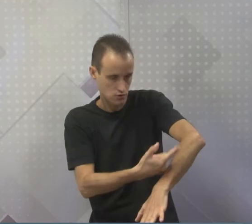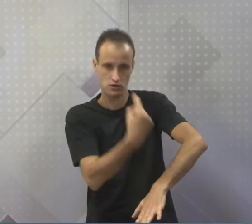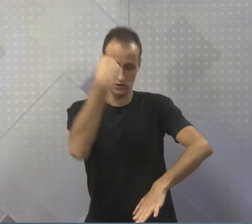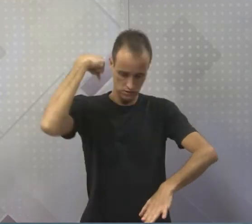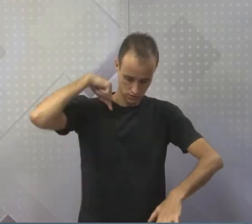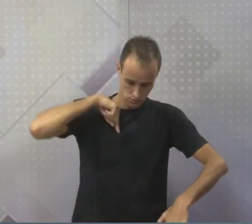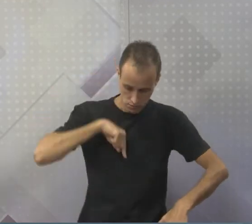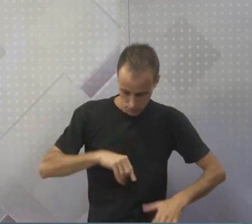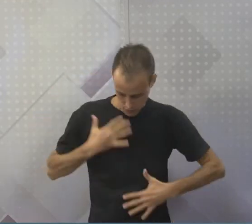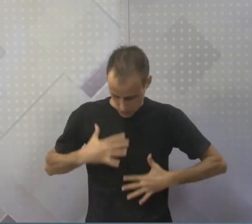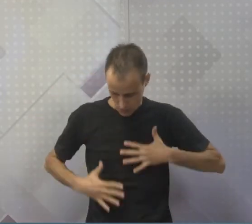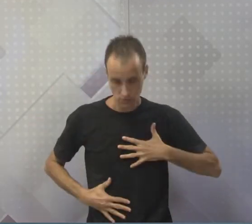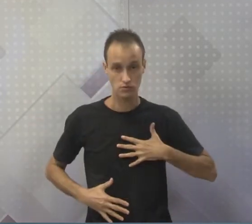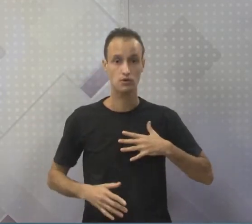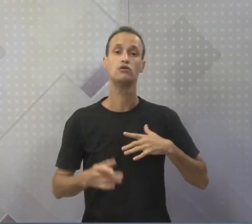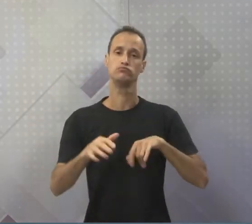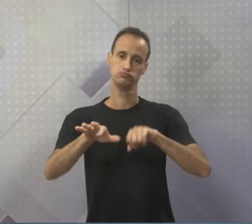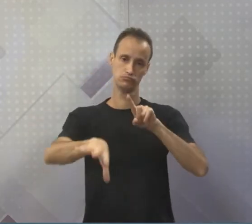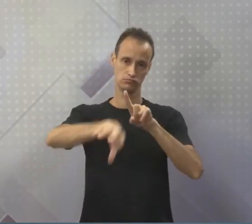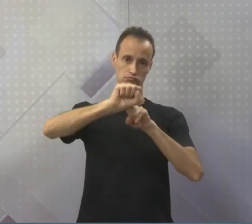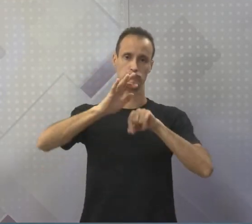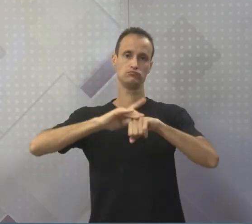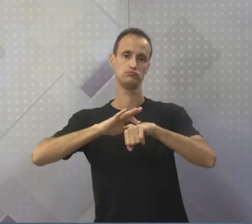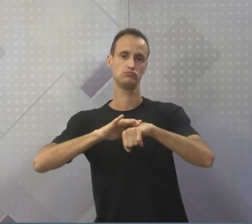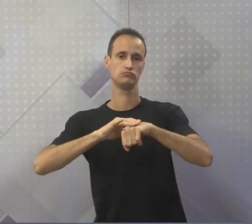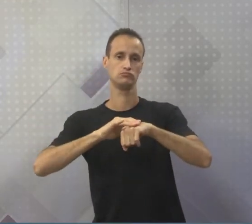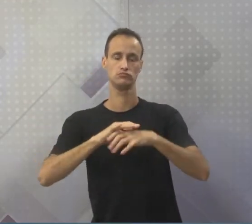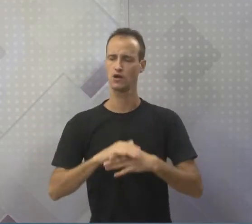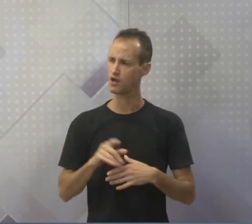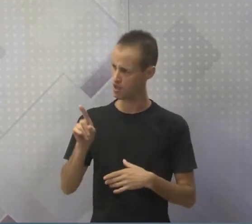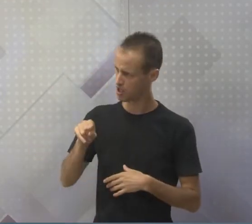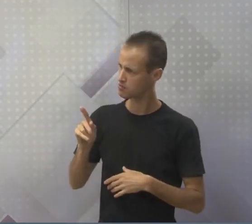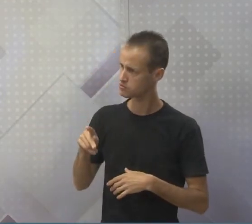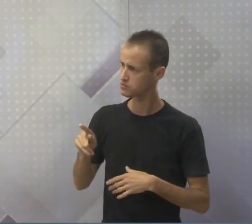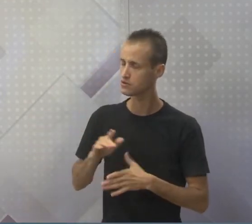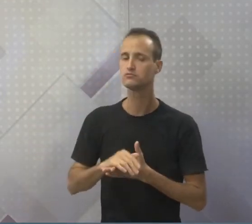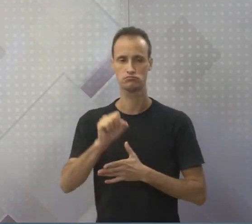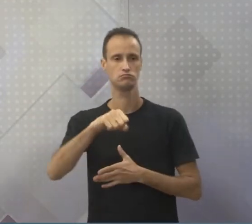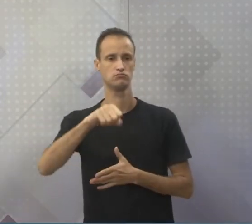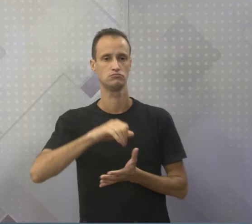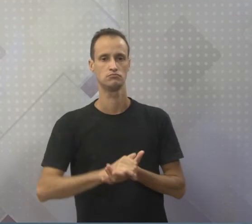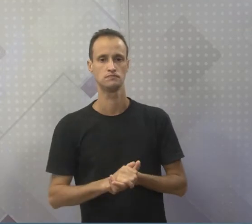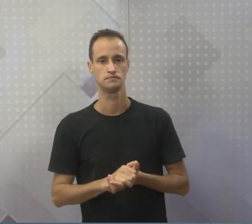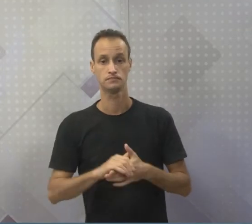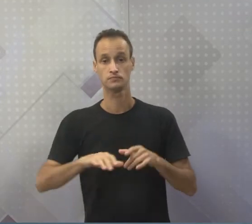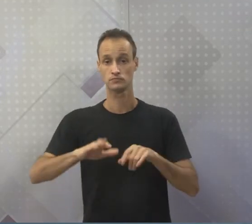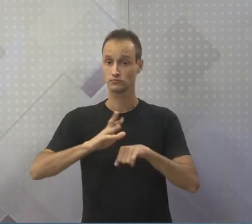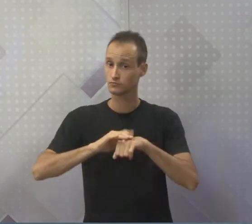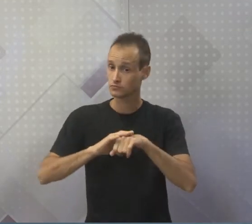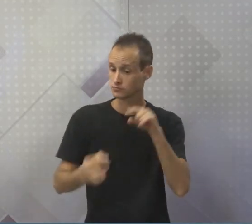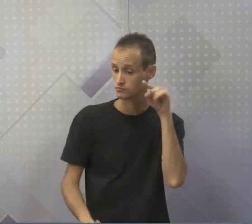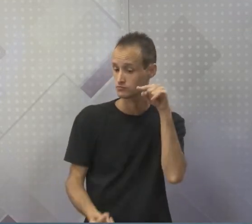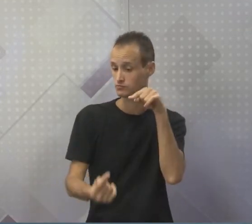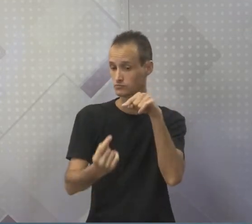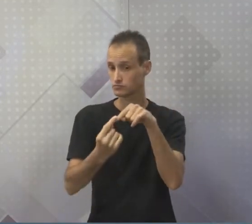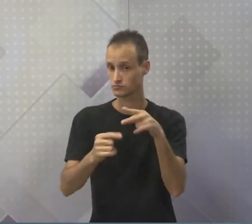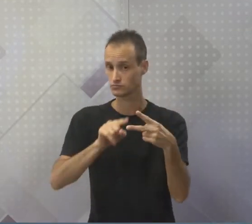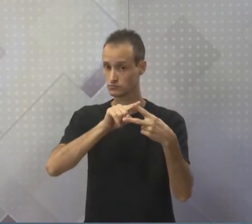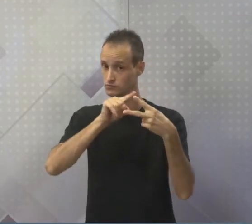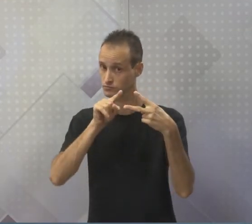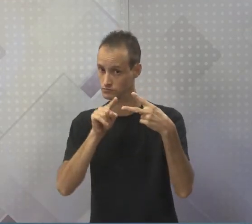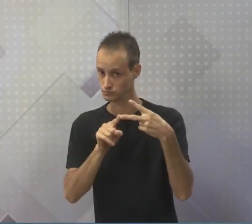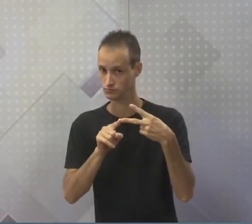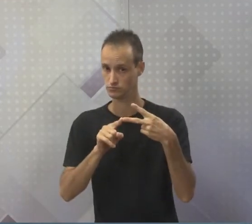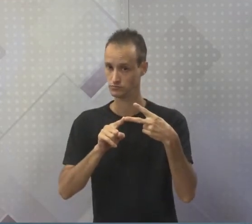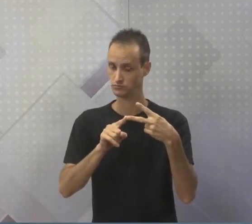invadir o corpo da pessoa, provocando a doença. Ah, é? É. Então essa doença está muito relacionada com duas coisas. Veja